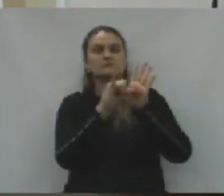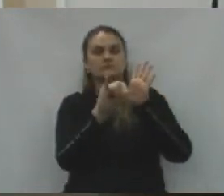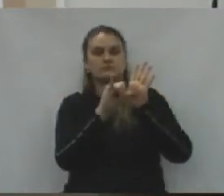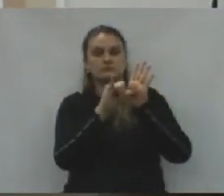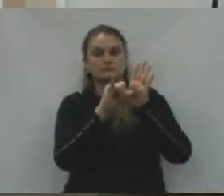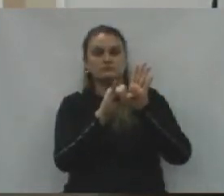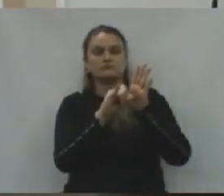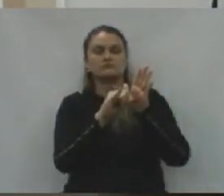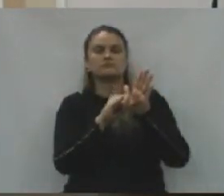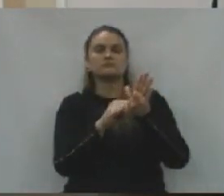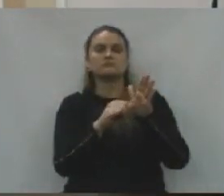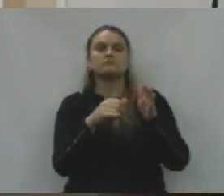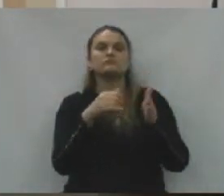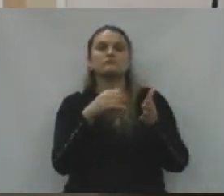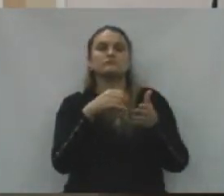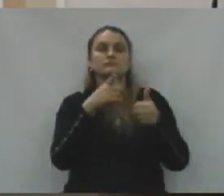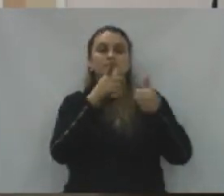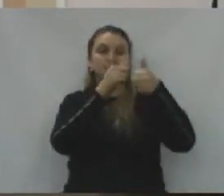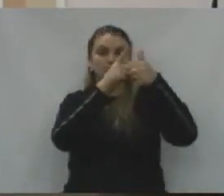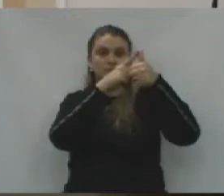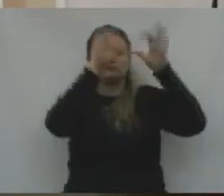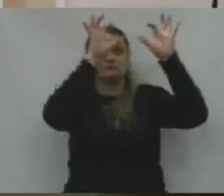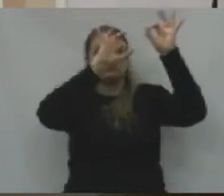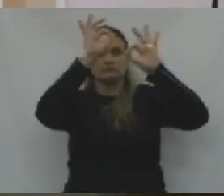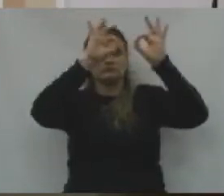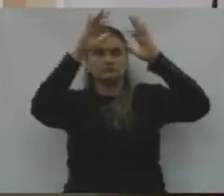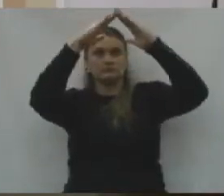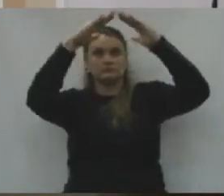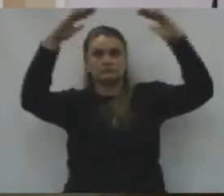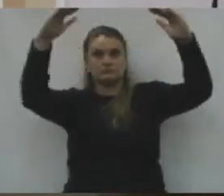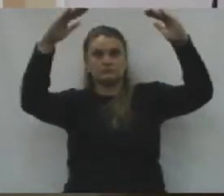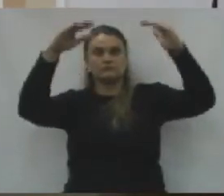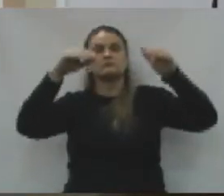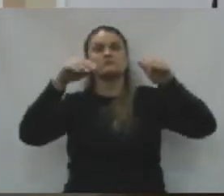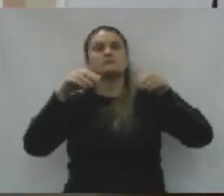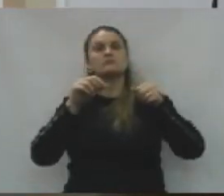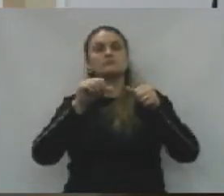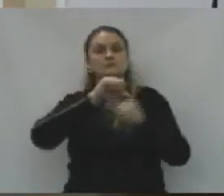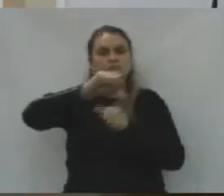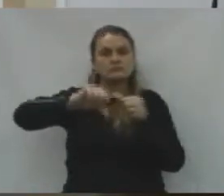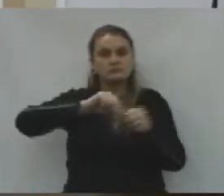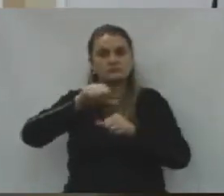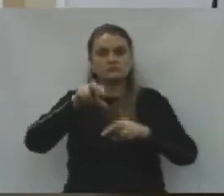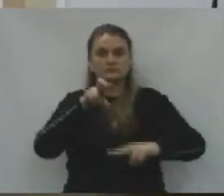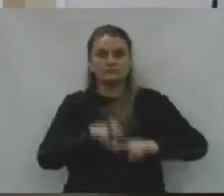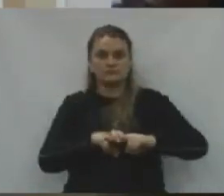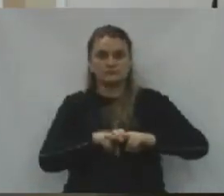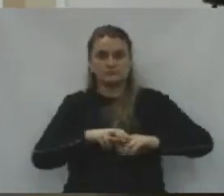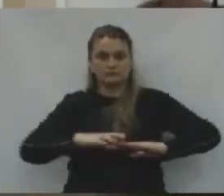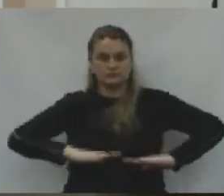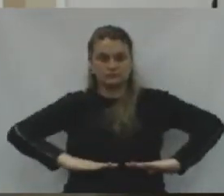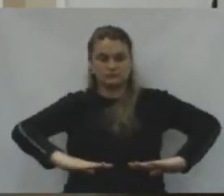edital para a principal obra, que é a recuperação do telhado, a substituição das cadeiras no piso de baixo e recuperação daquele piso, além de